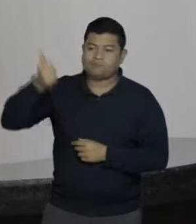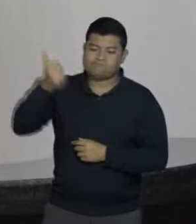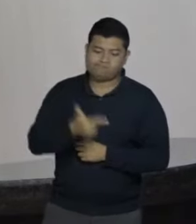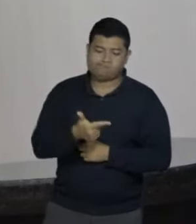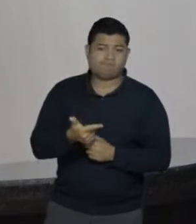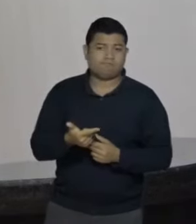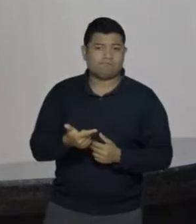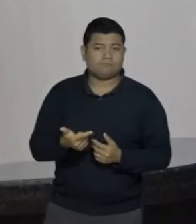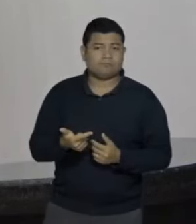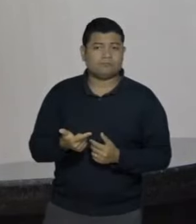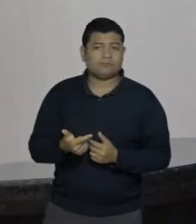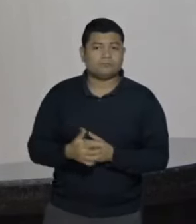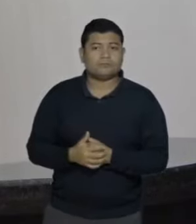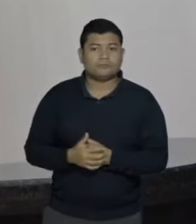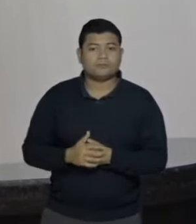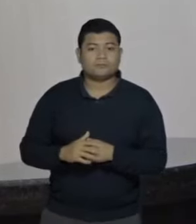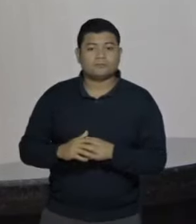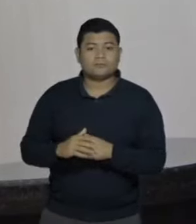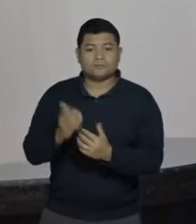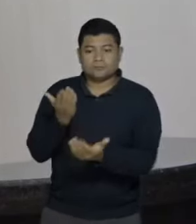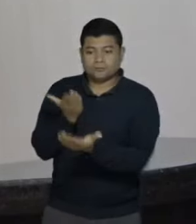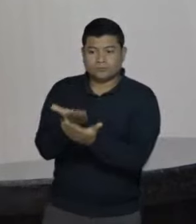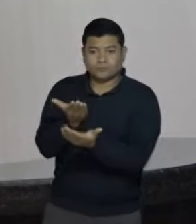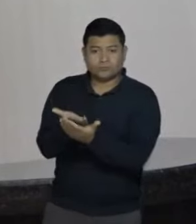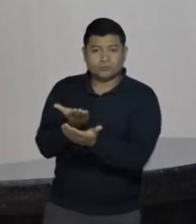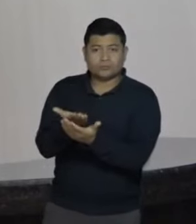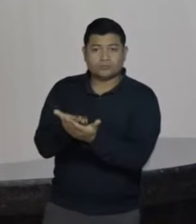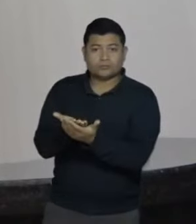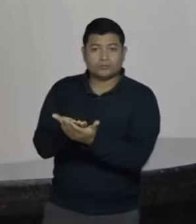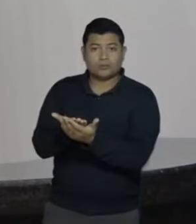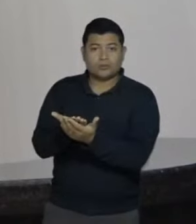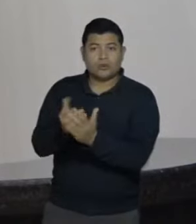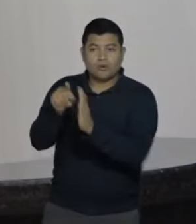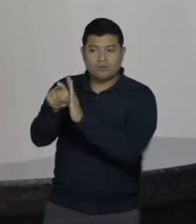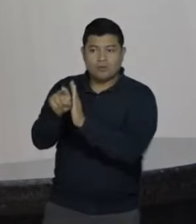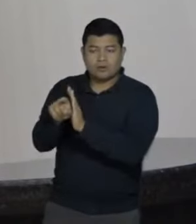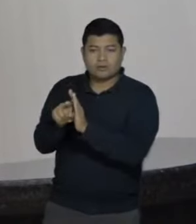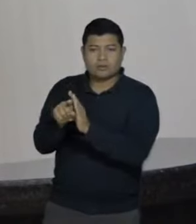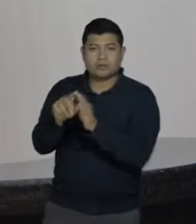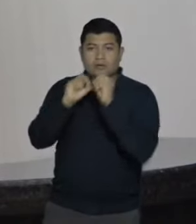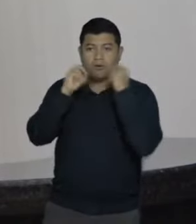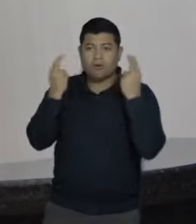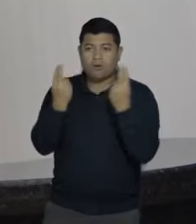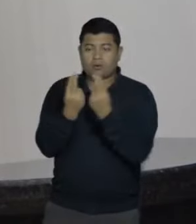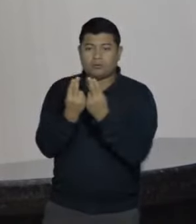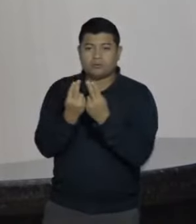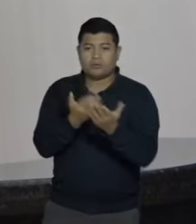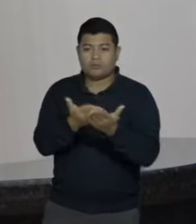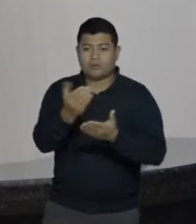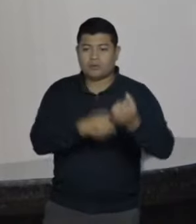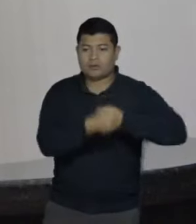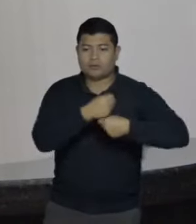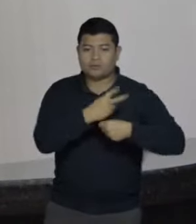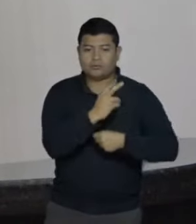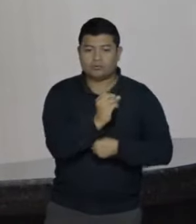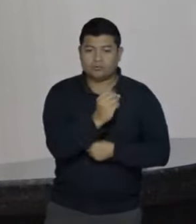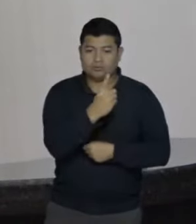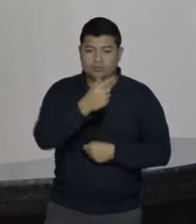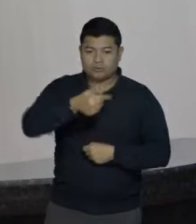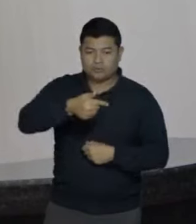o estudo volto a dizer é da ONU entre 2 2017 e